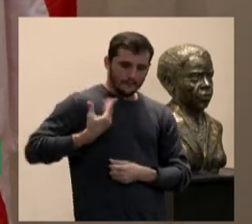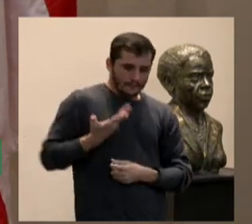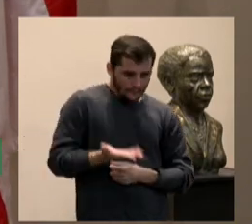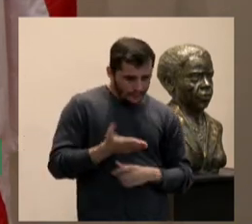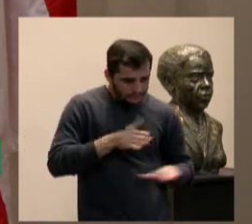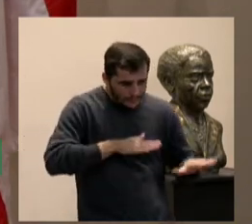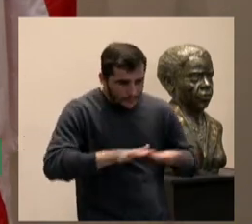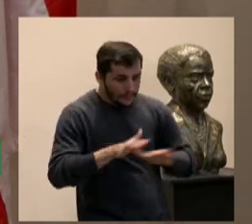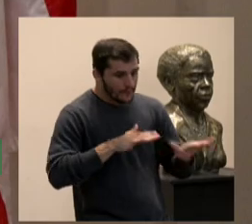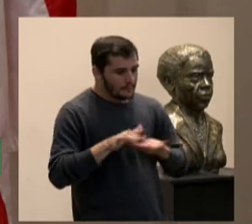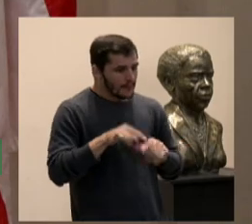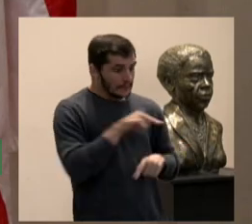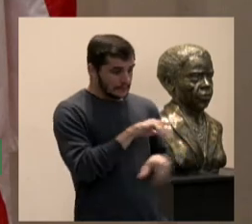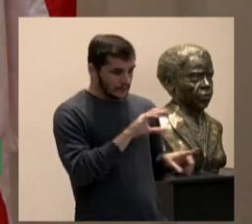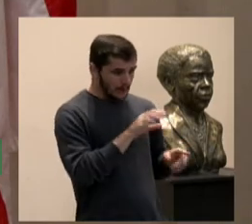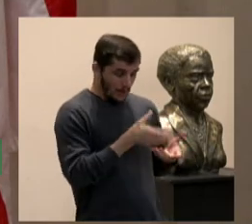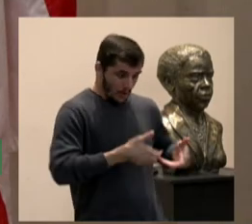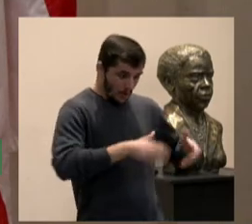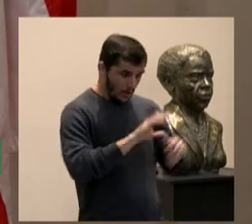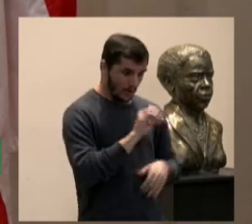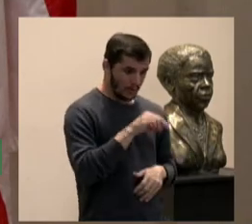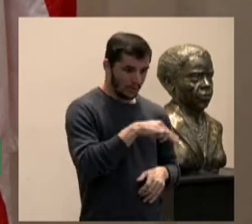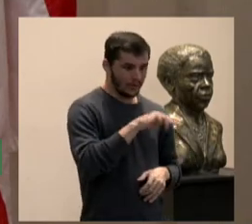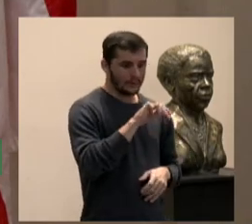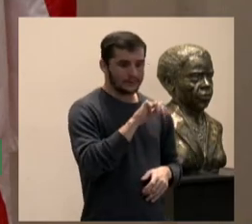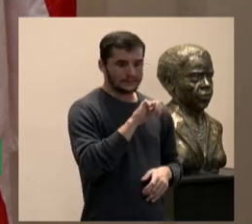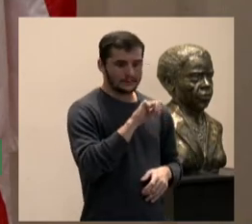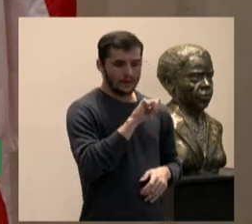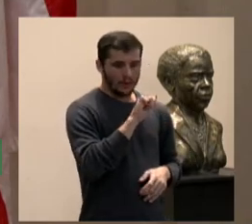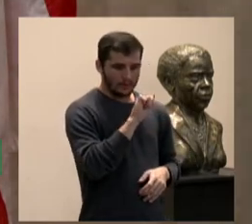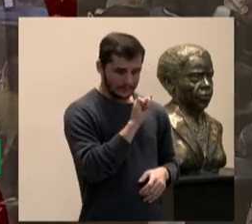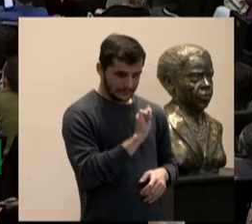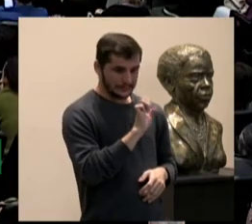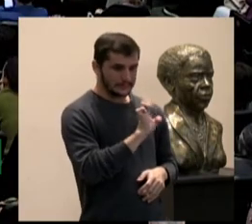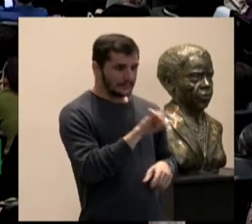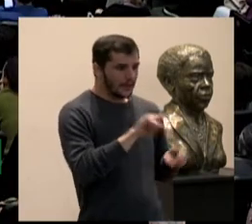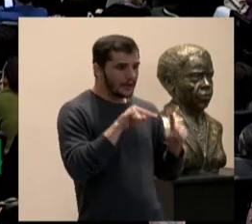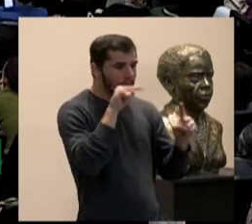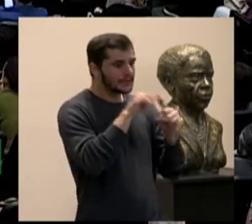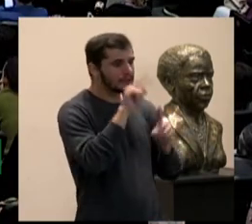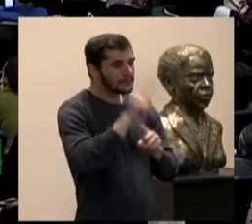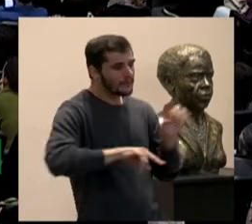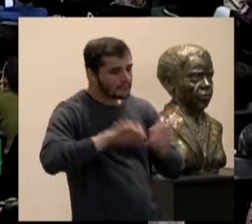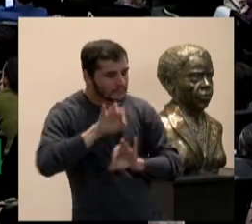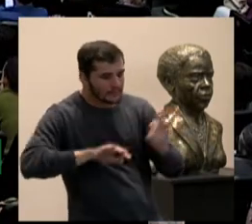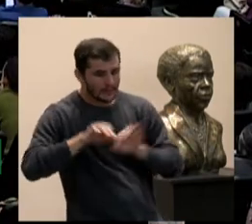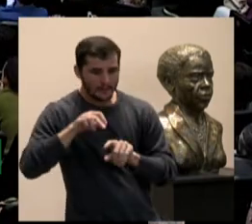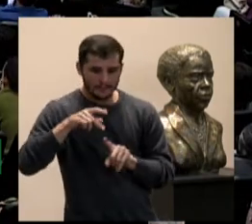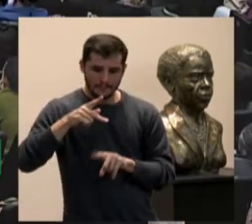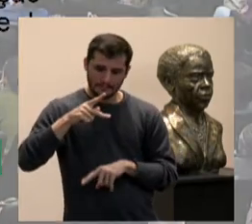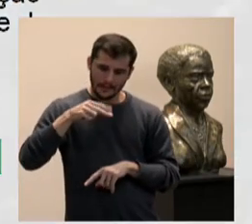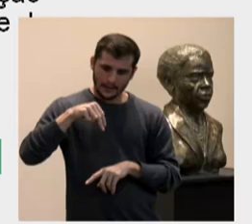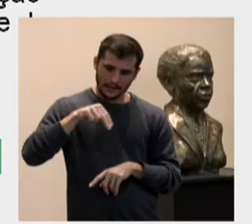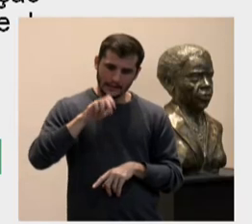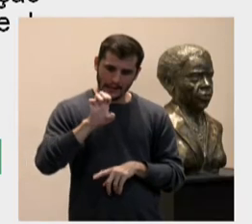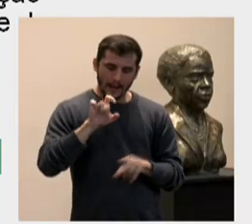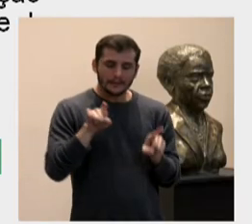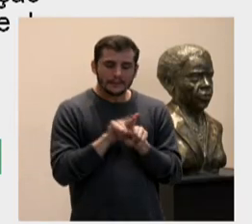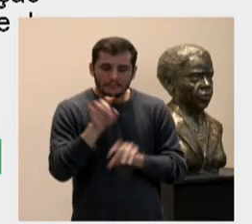Os objetivos da CONAI eram avaliar a execução do PNE vigente, subsidiar a elaboração do próximo